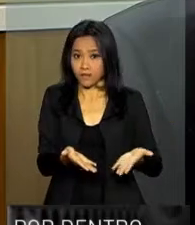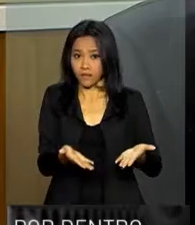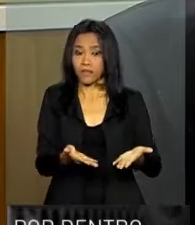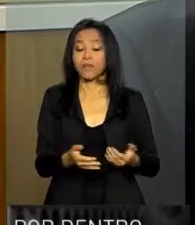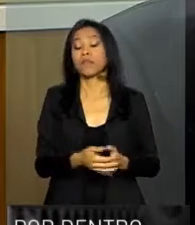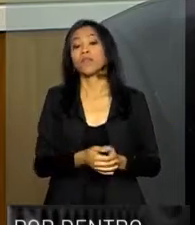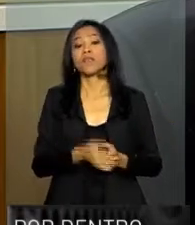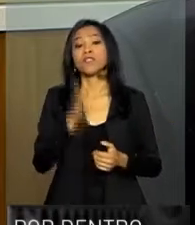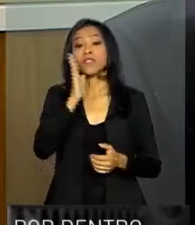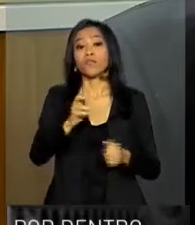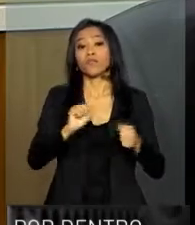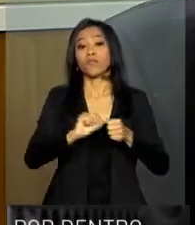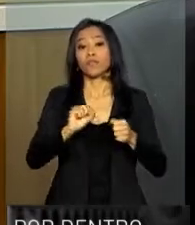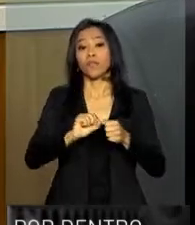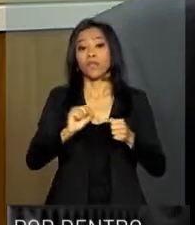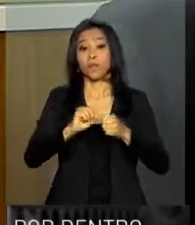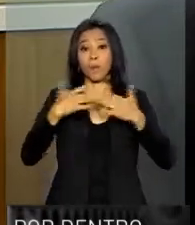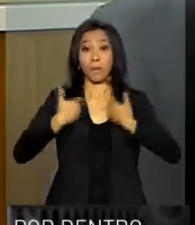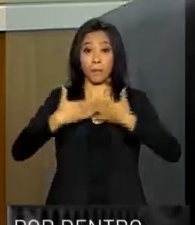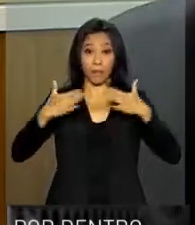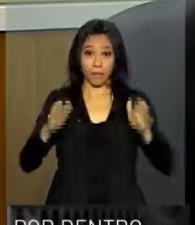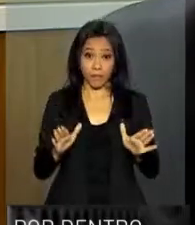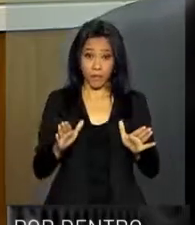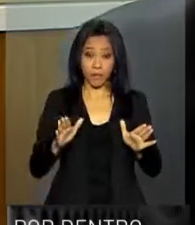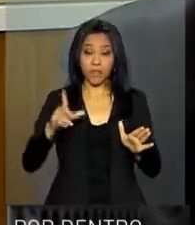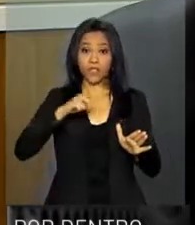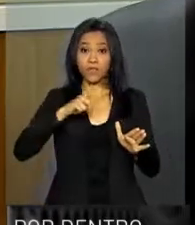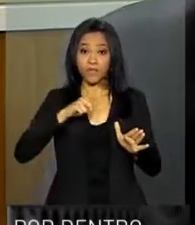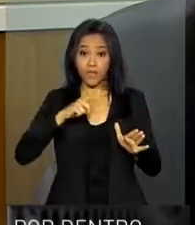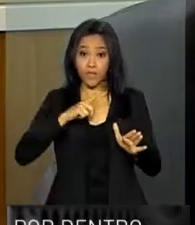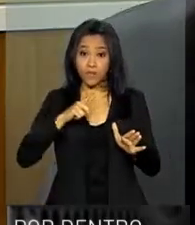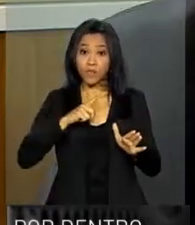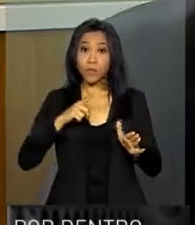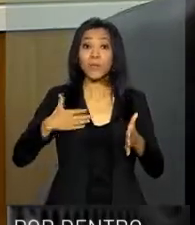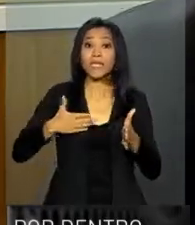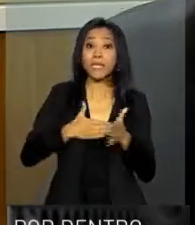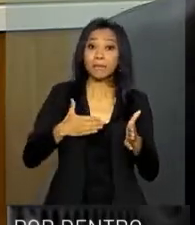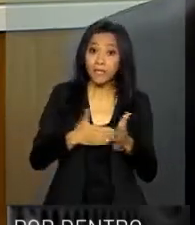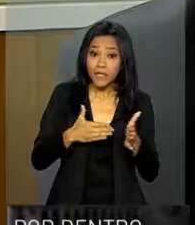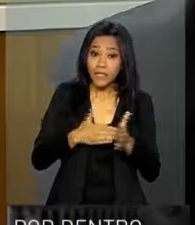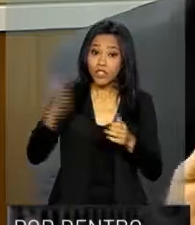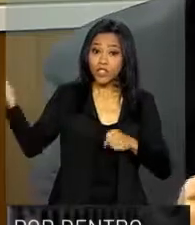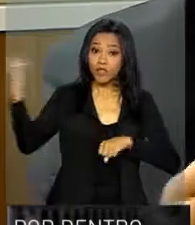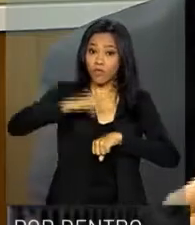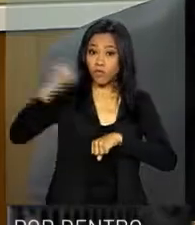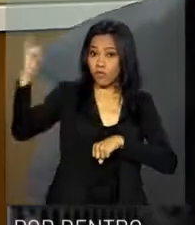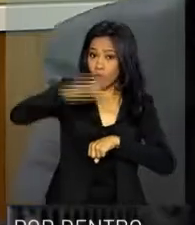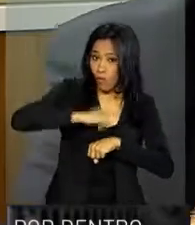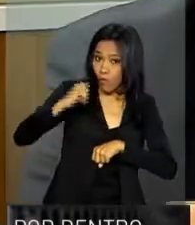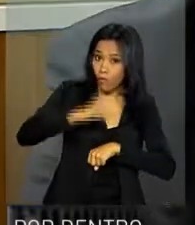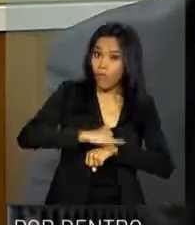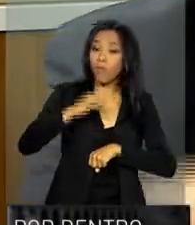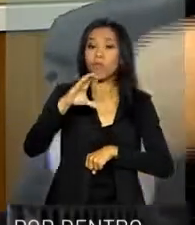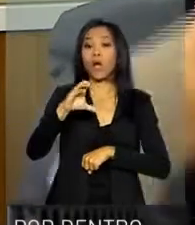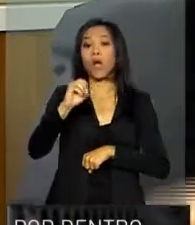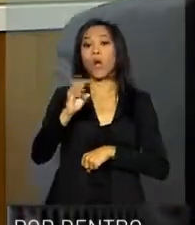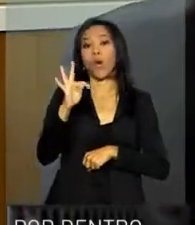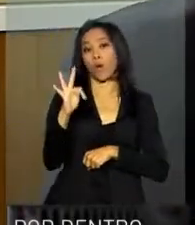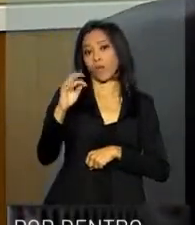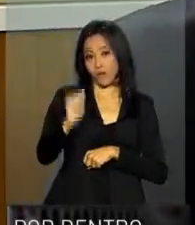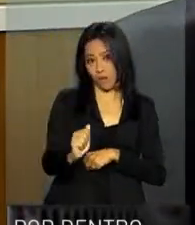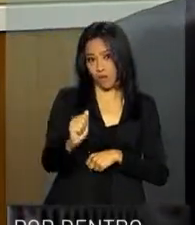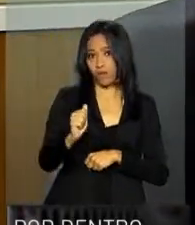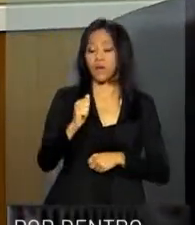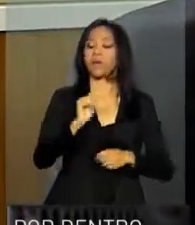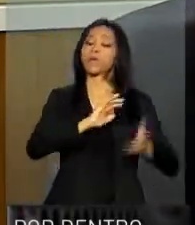uma abertura dos chamados céus abertos nós temos um limite de voto de vôos norte americanos no brasil tem um limite uma cota saiu o senado